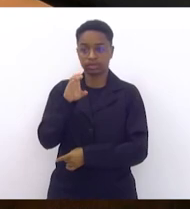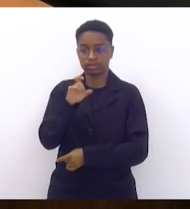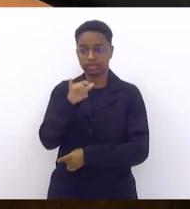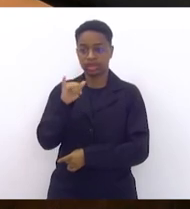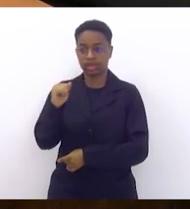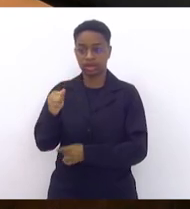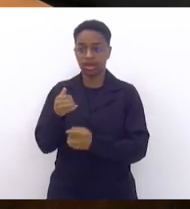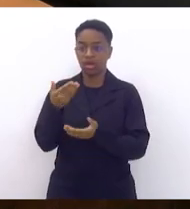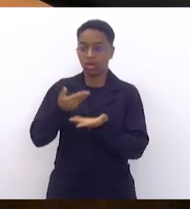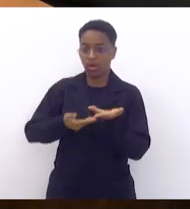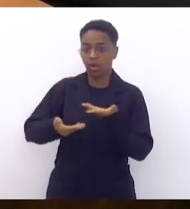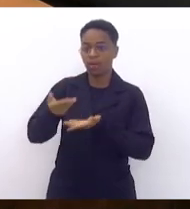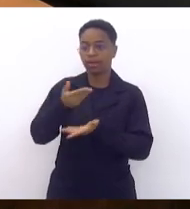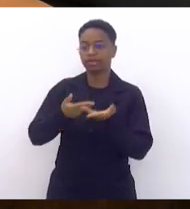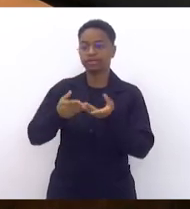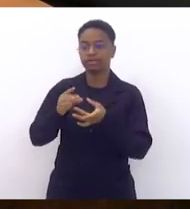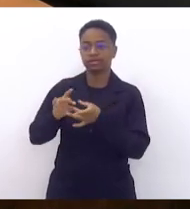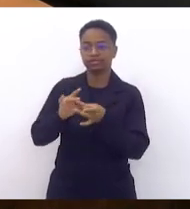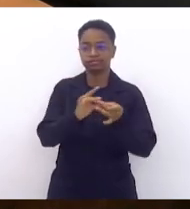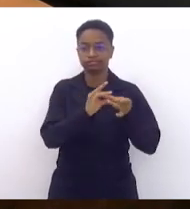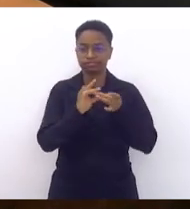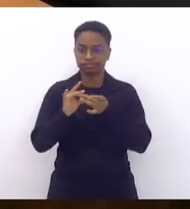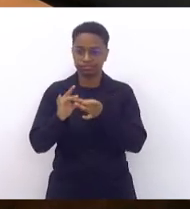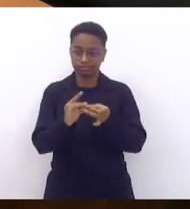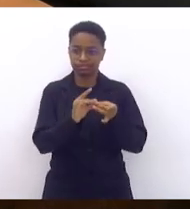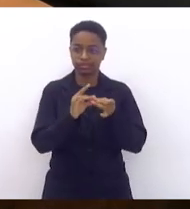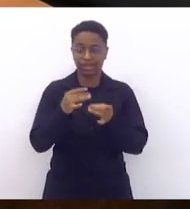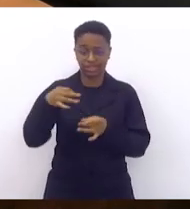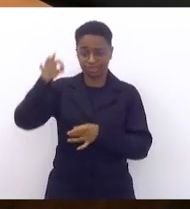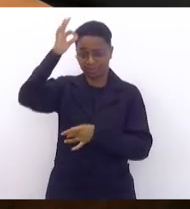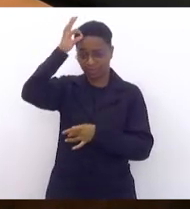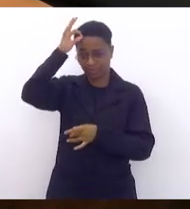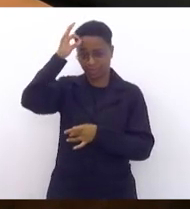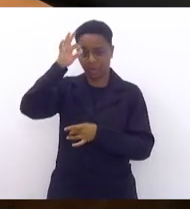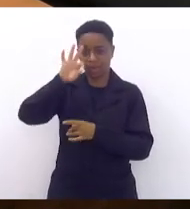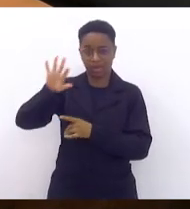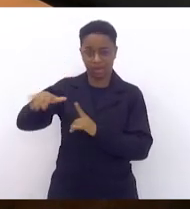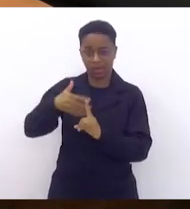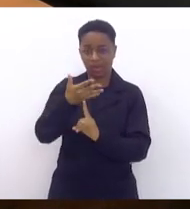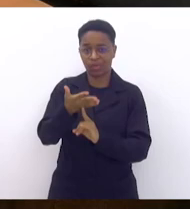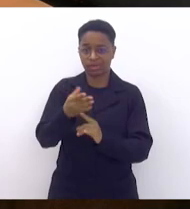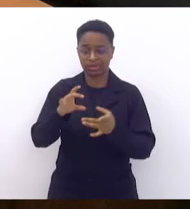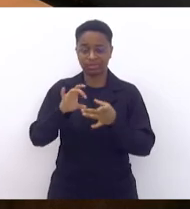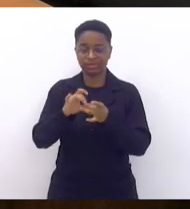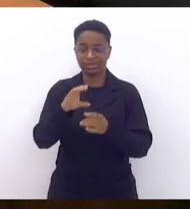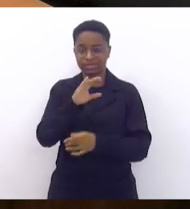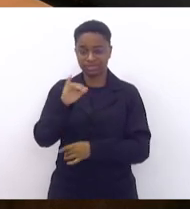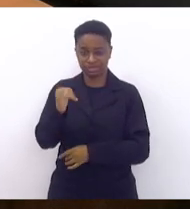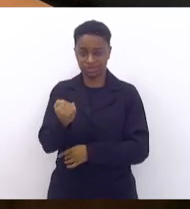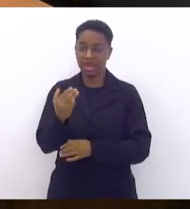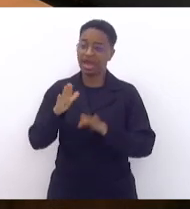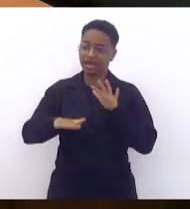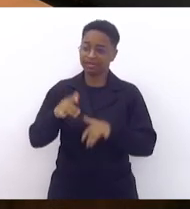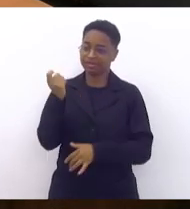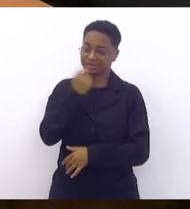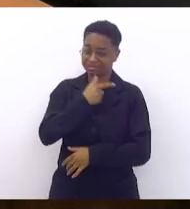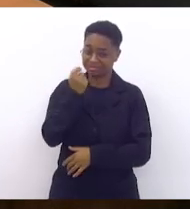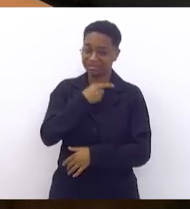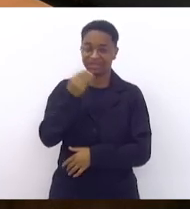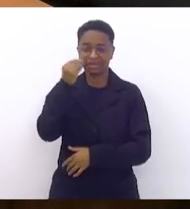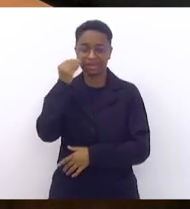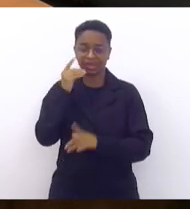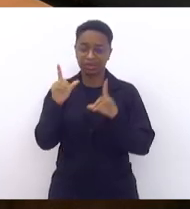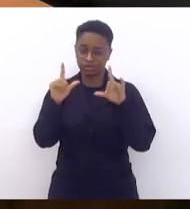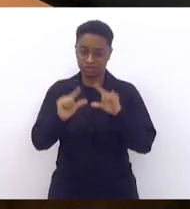partilha dessa harmonia ecoespiritual na CCJ, de vez em quando com um pouco de humor, para